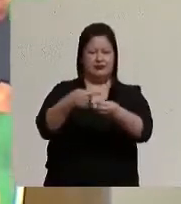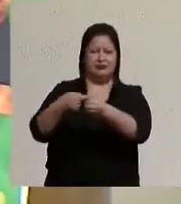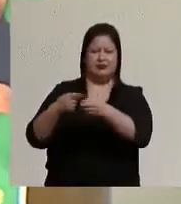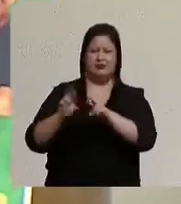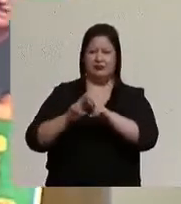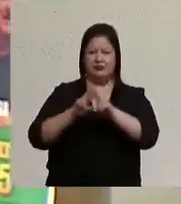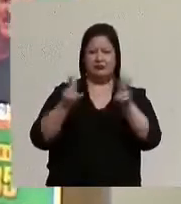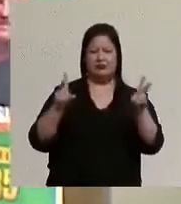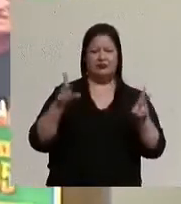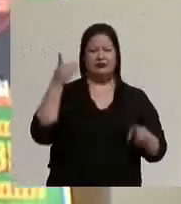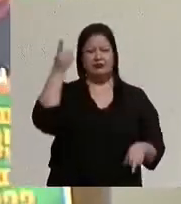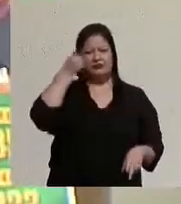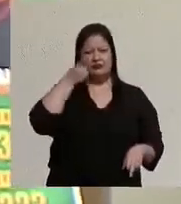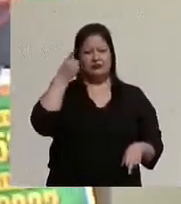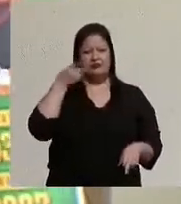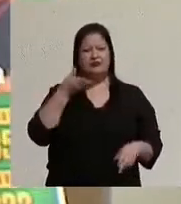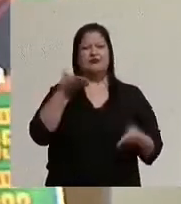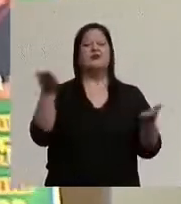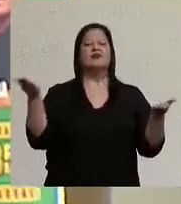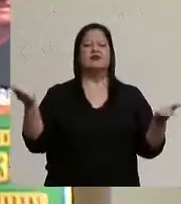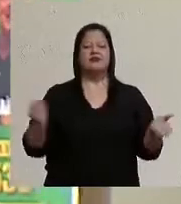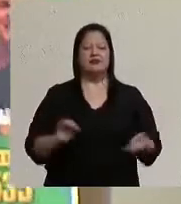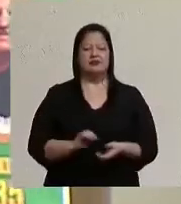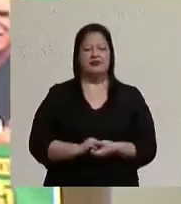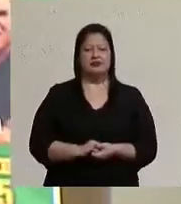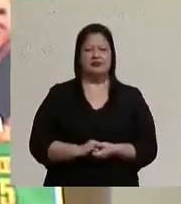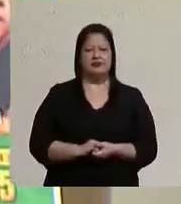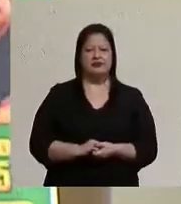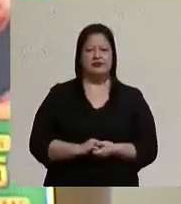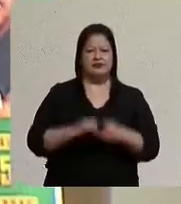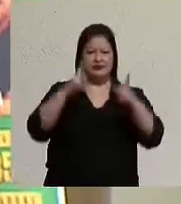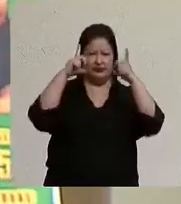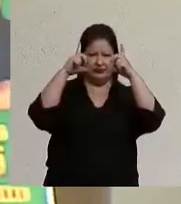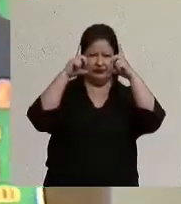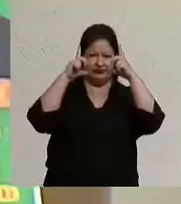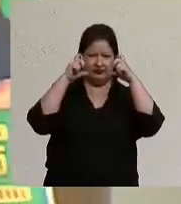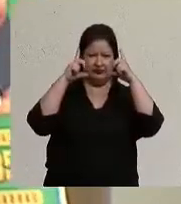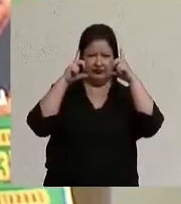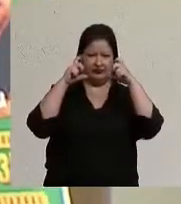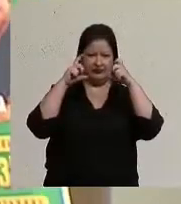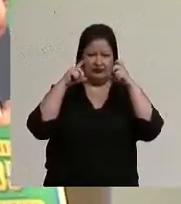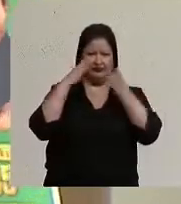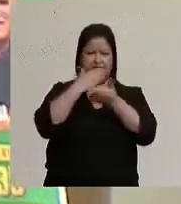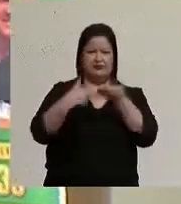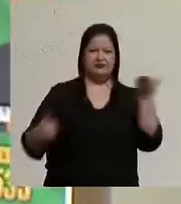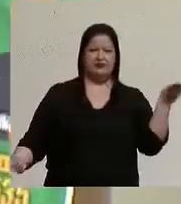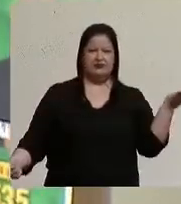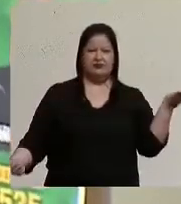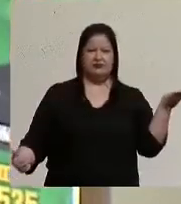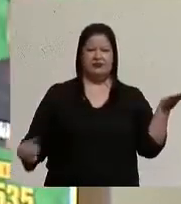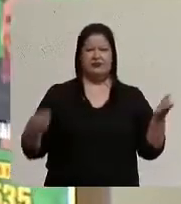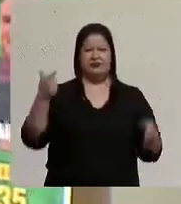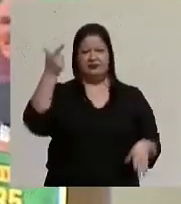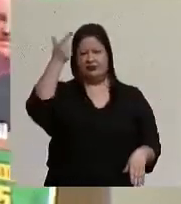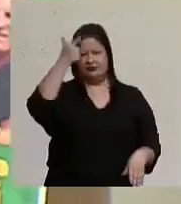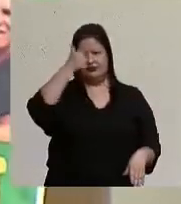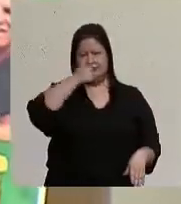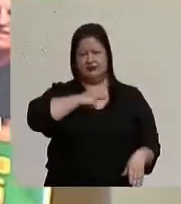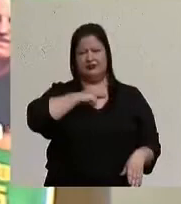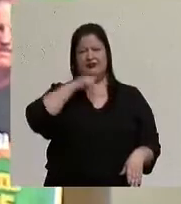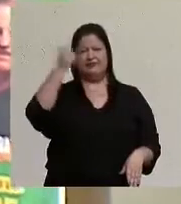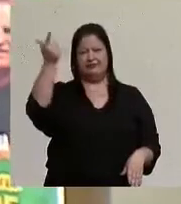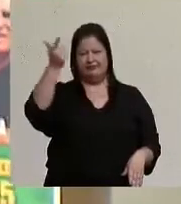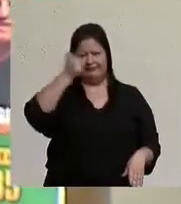é um deputado agora vai lá e toma a foto do César para tirar foto que coisa feia vereador